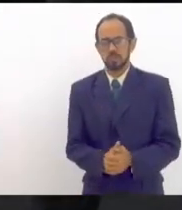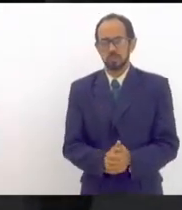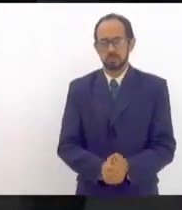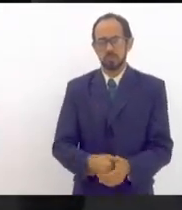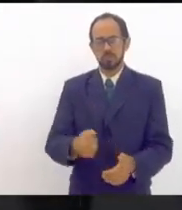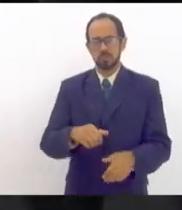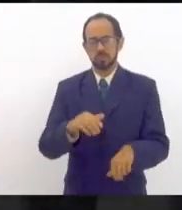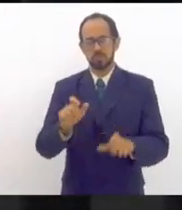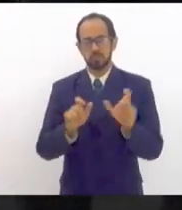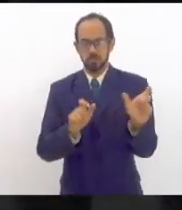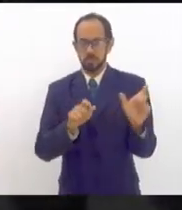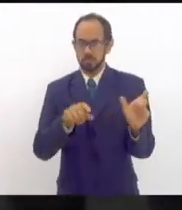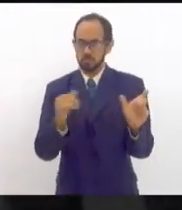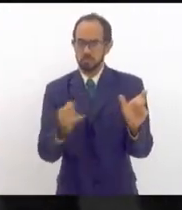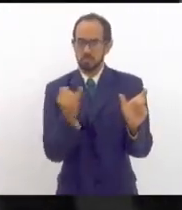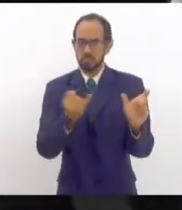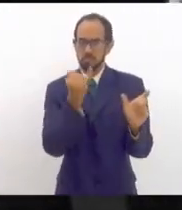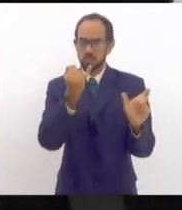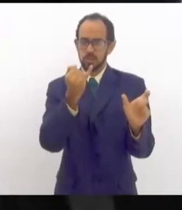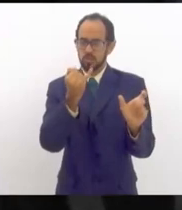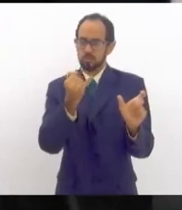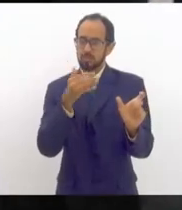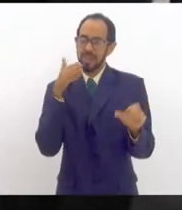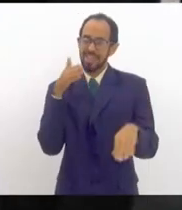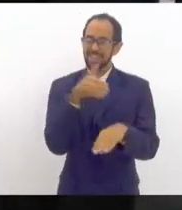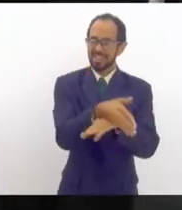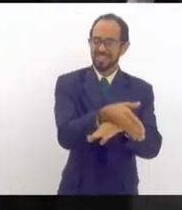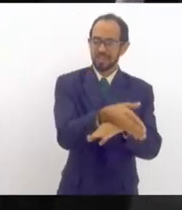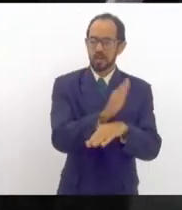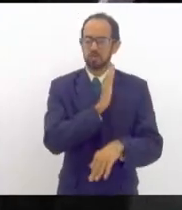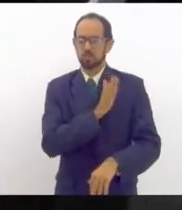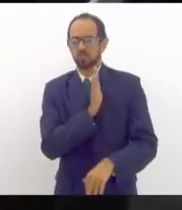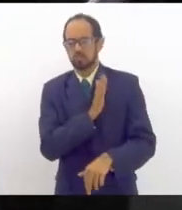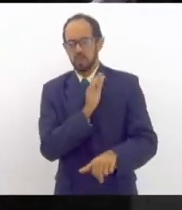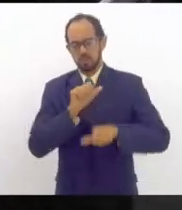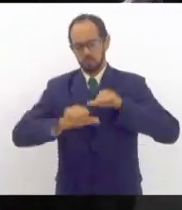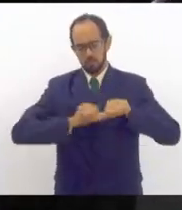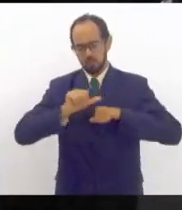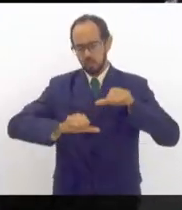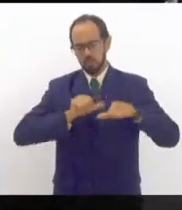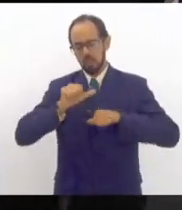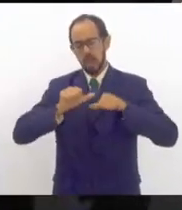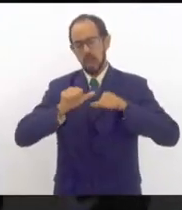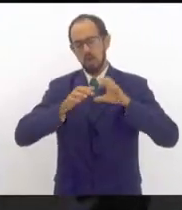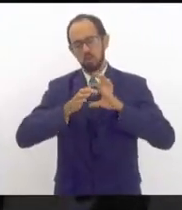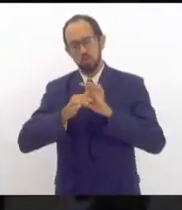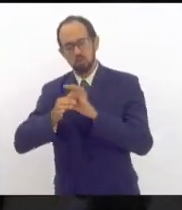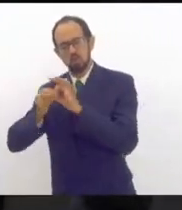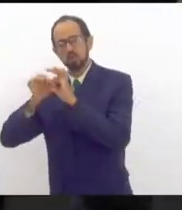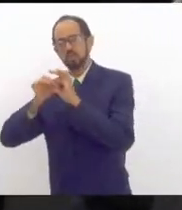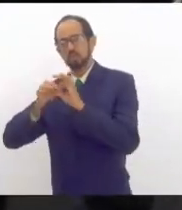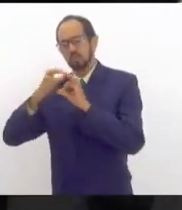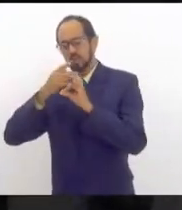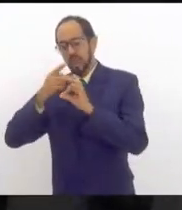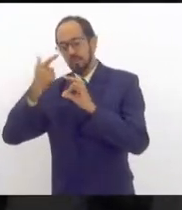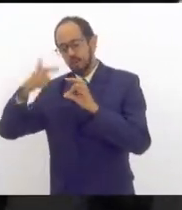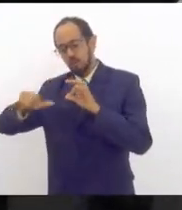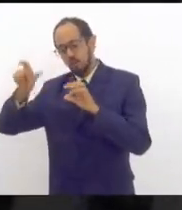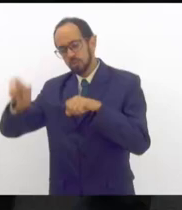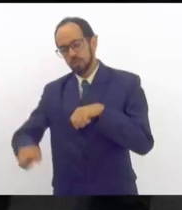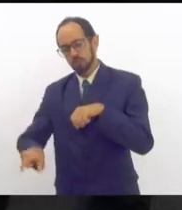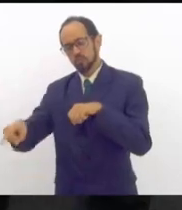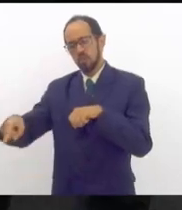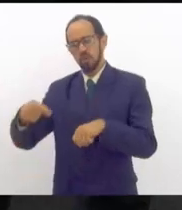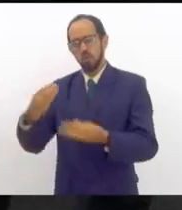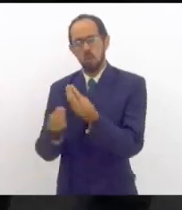maneira correta para atingir os corações para mudar as perspectivas para dizer ao outro que você sente para